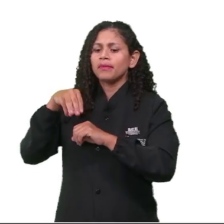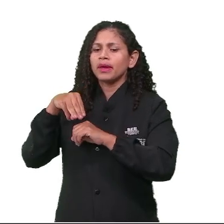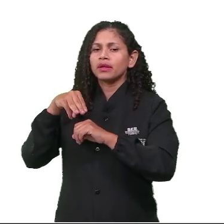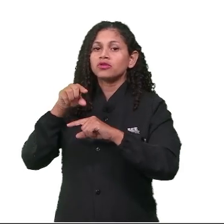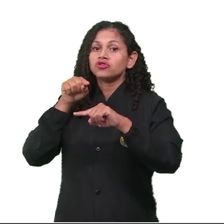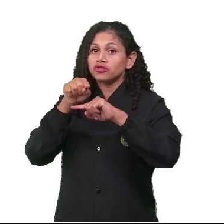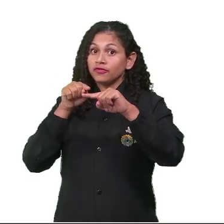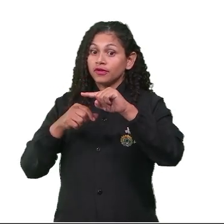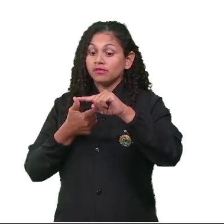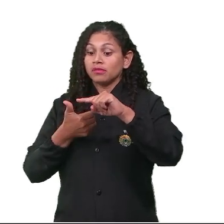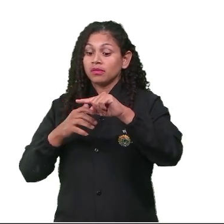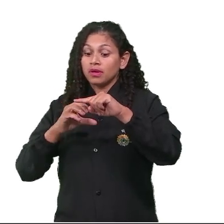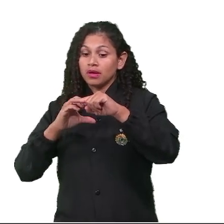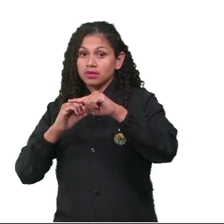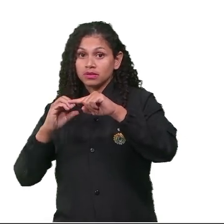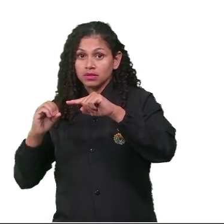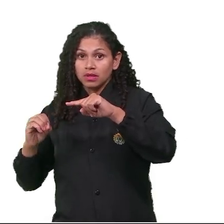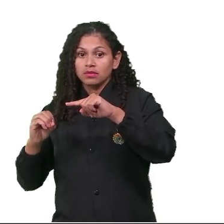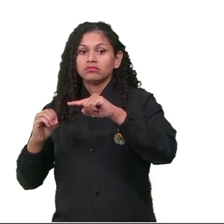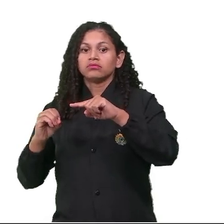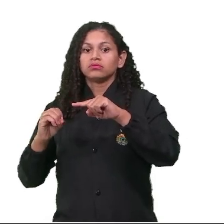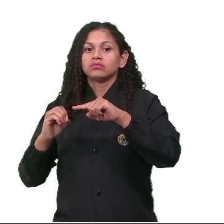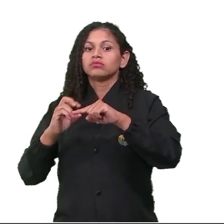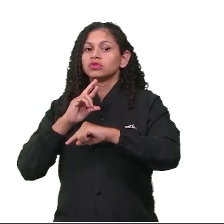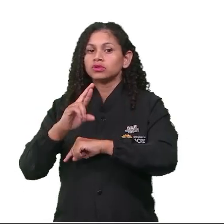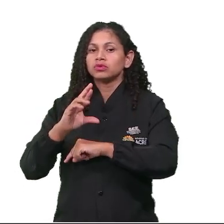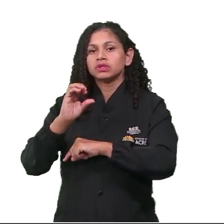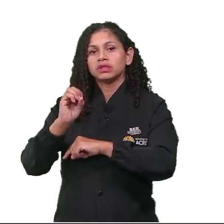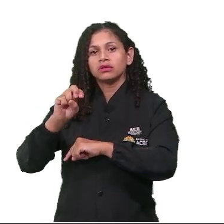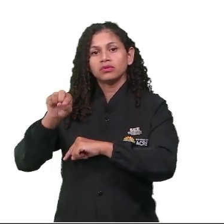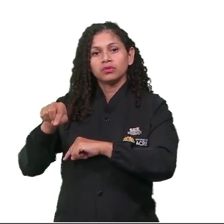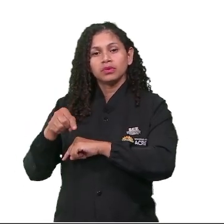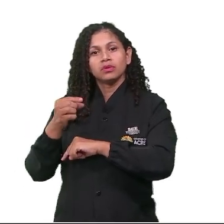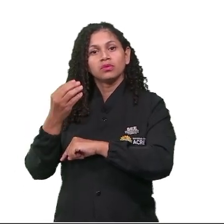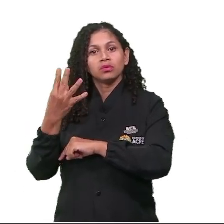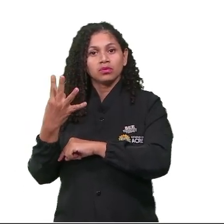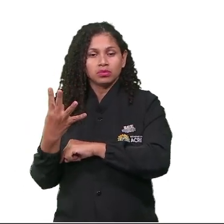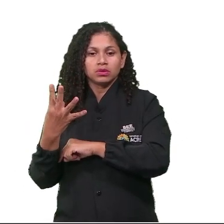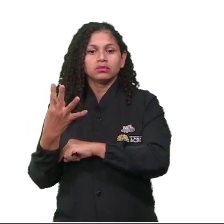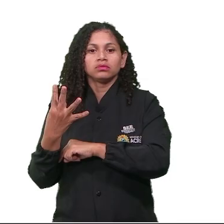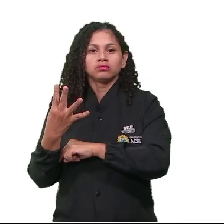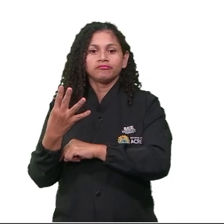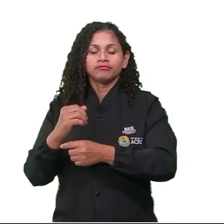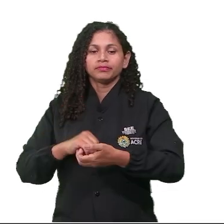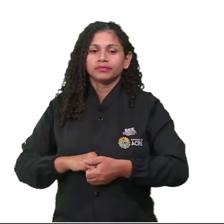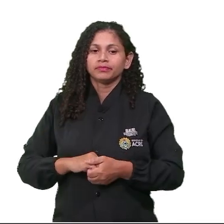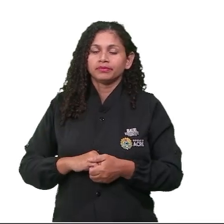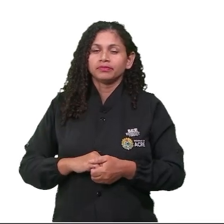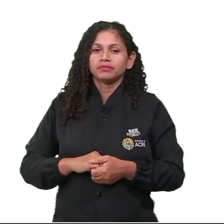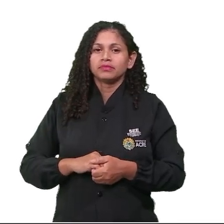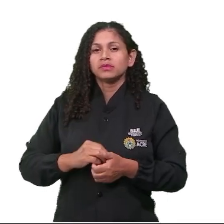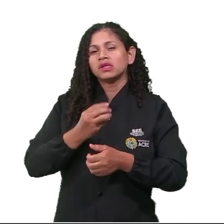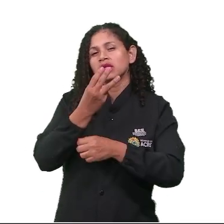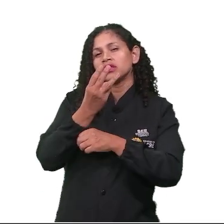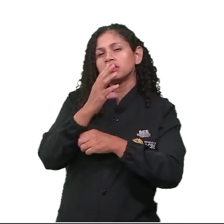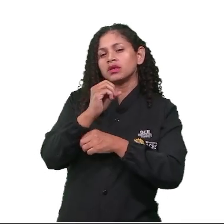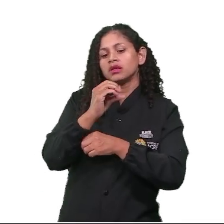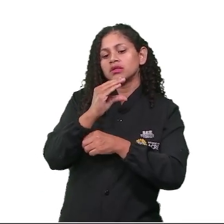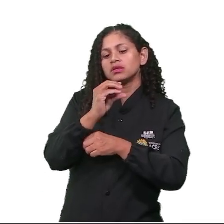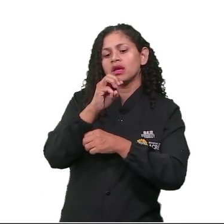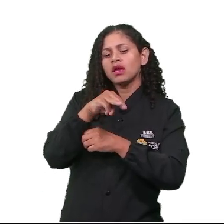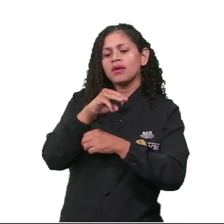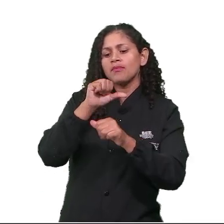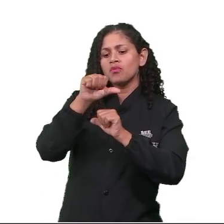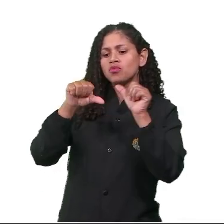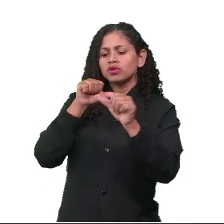100. 40 dividido para 100, 0,4 metros. E aí eu tenho 30 centímetros de altura.